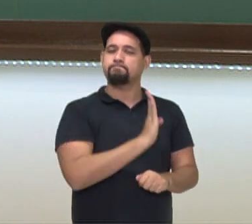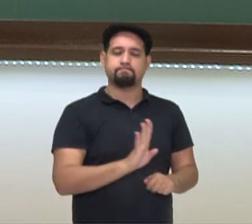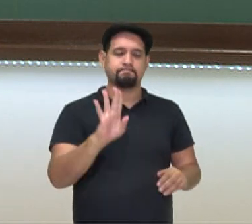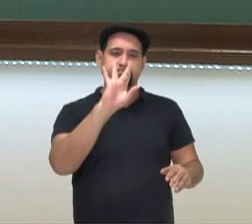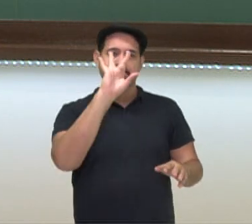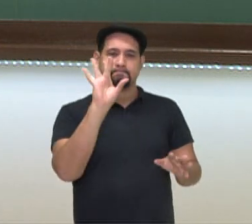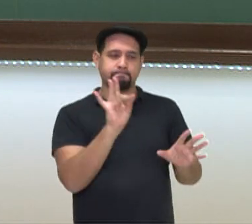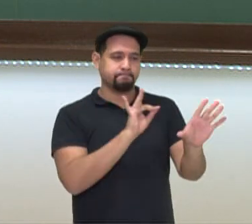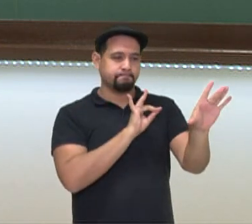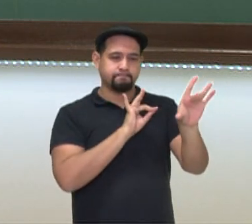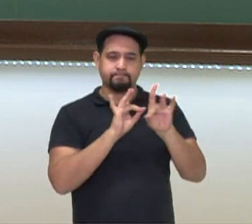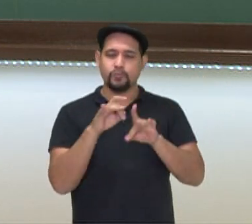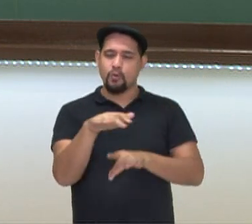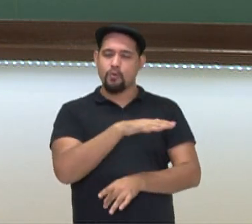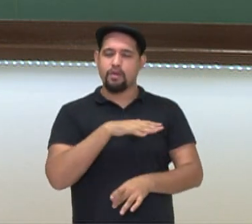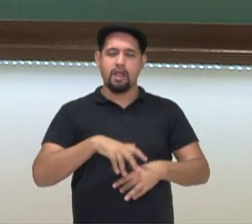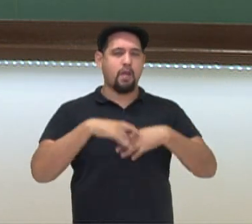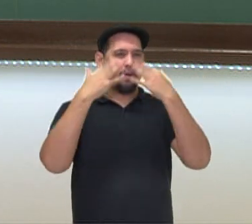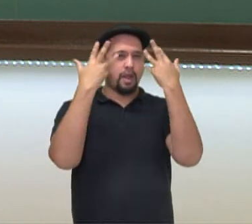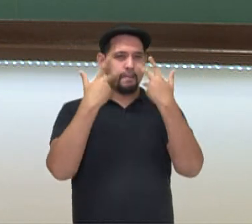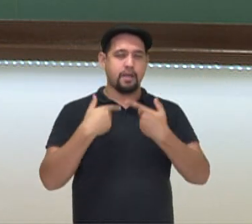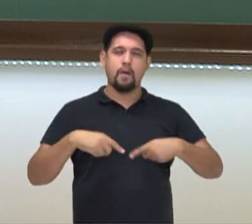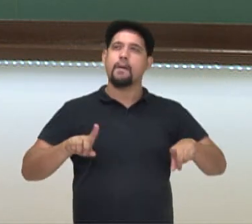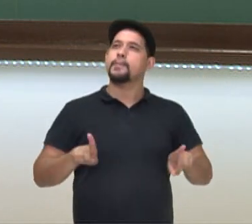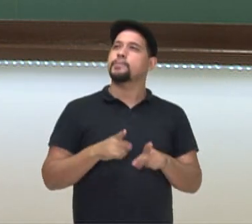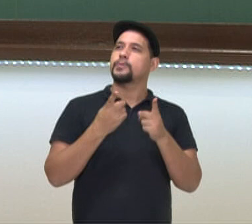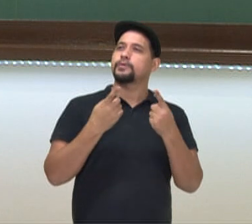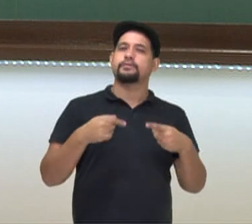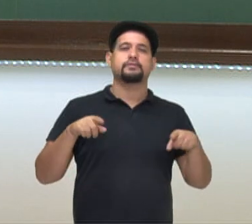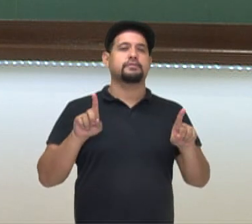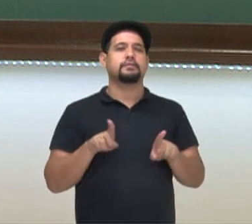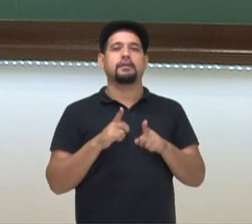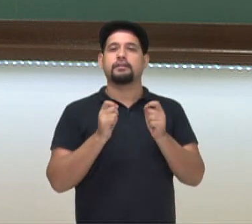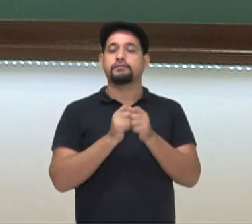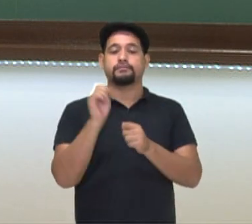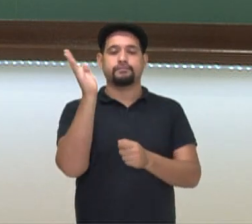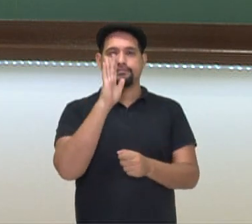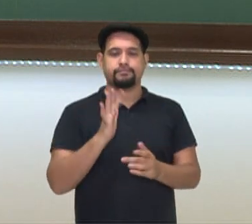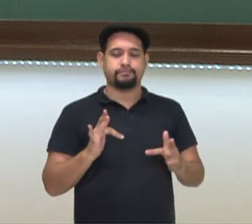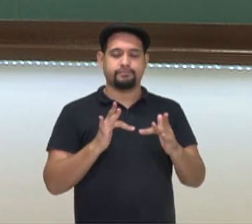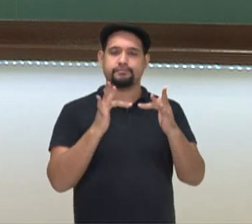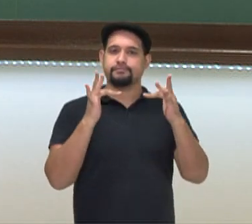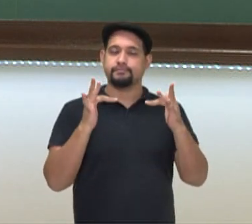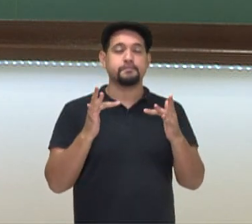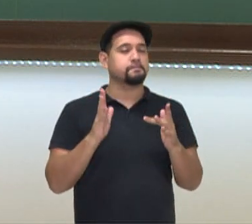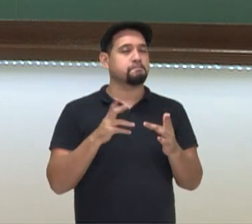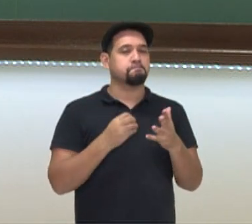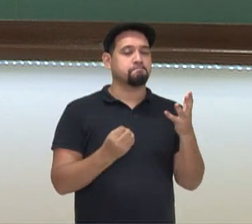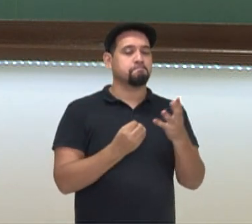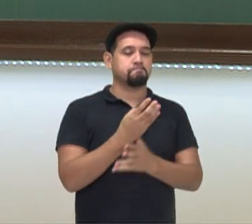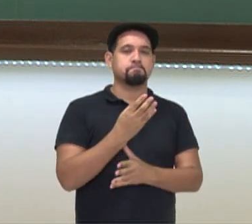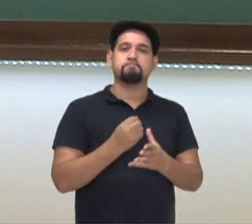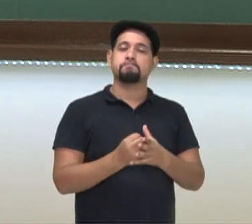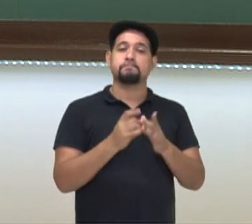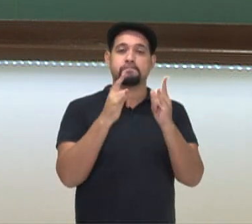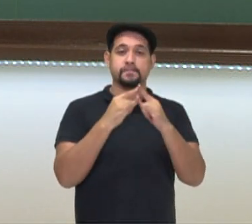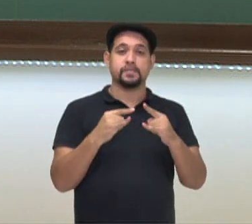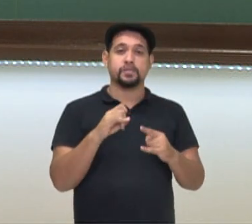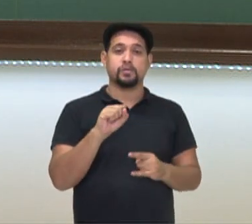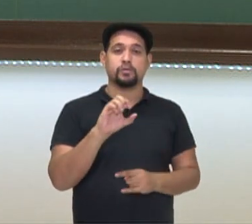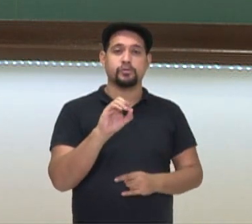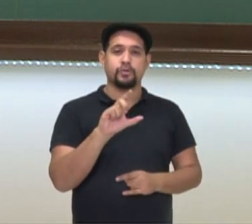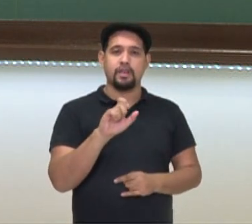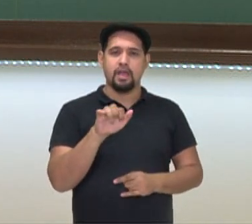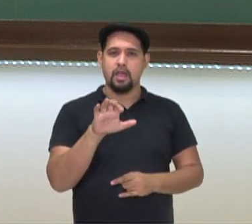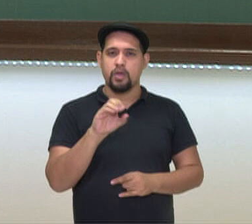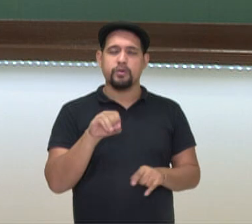vai trabalhar o ambiente, os animais, as músicas relacionadas ao Brasil. Esse foi um espetáculo que ela criou para o Circo de Solé, que ela foi convidada,